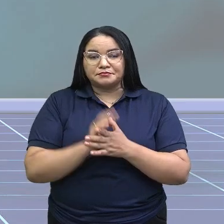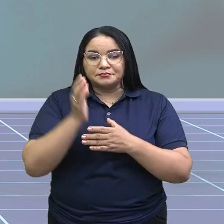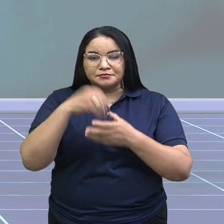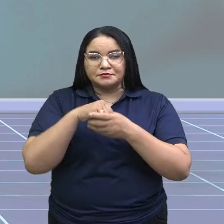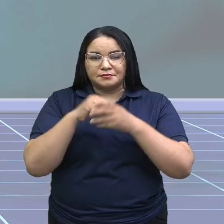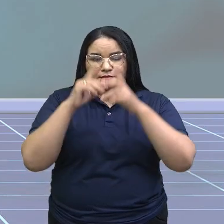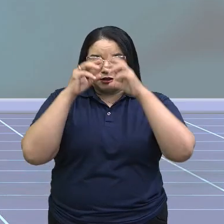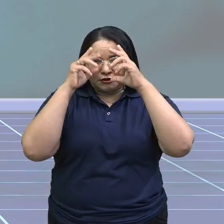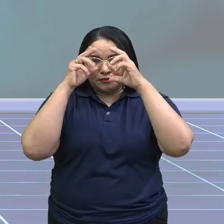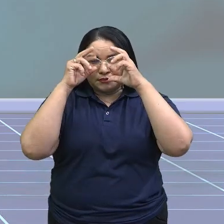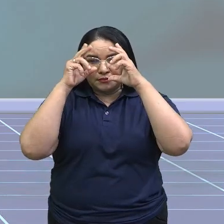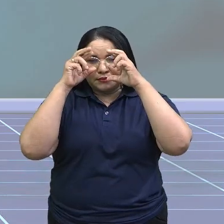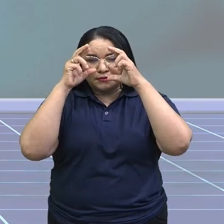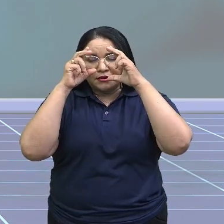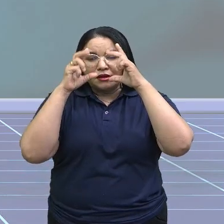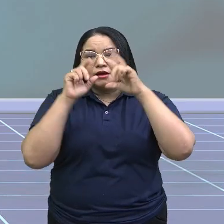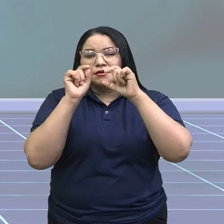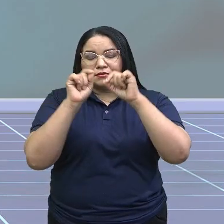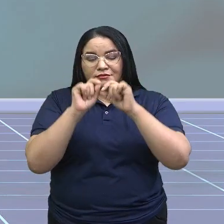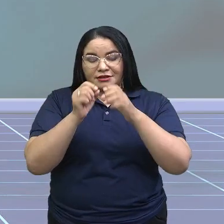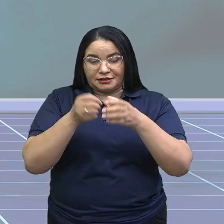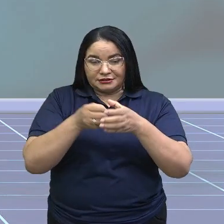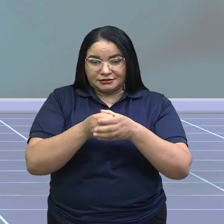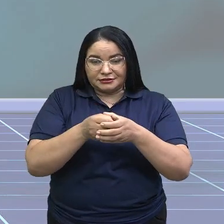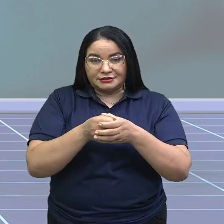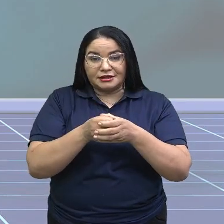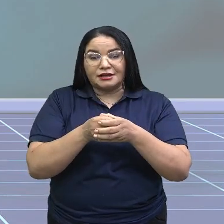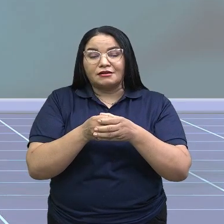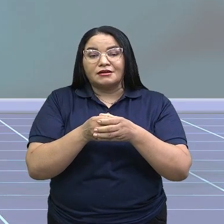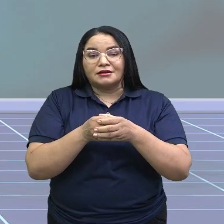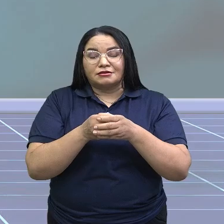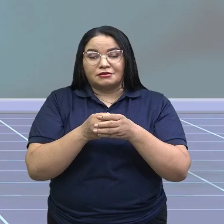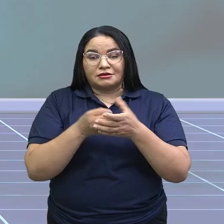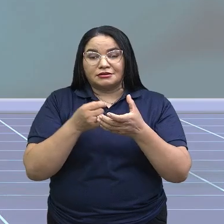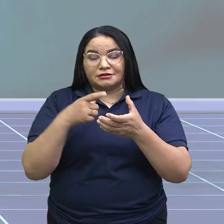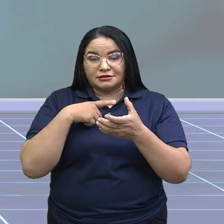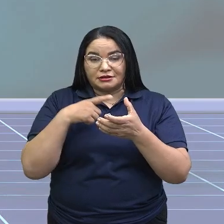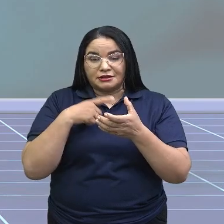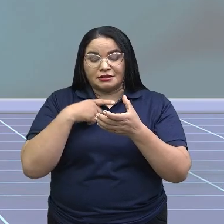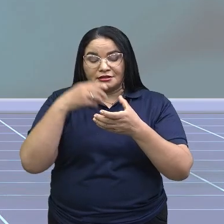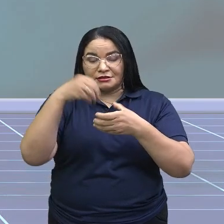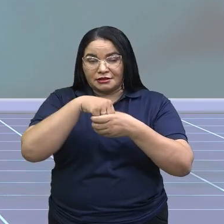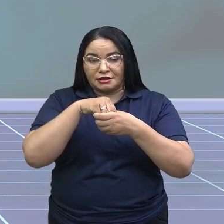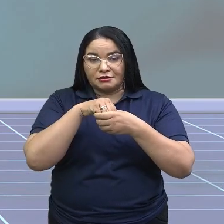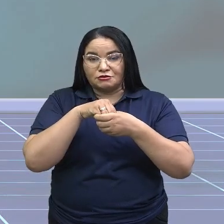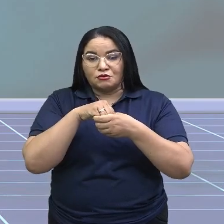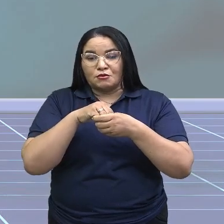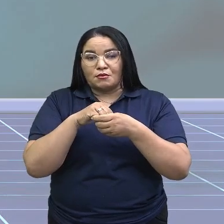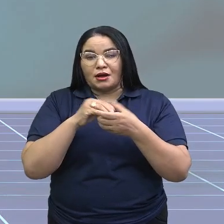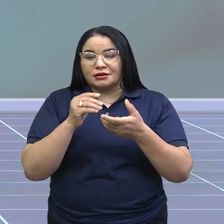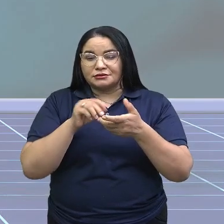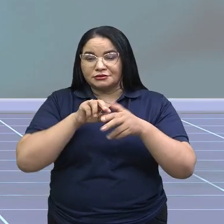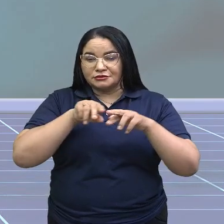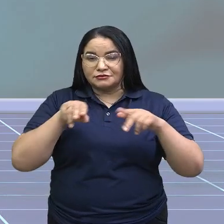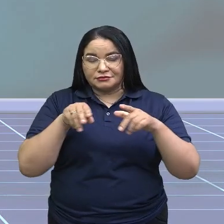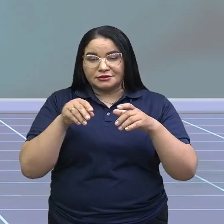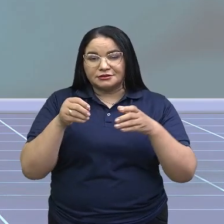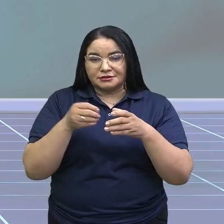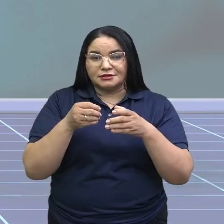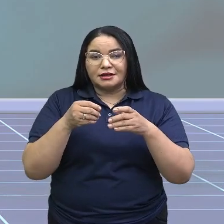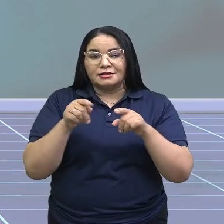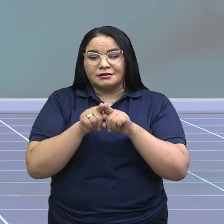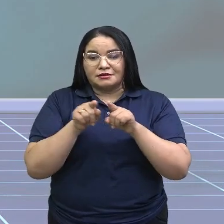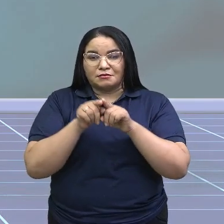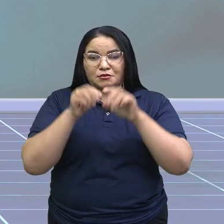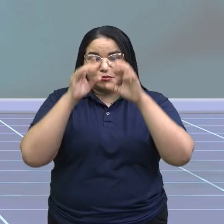neurônio, lembrando que o neurônio é uma célula nervosa, é a célula que compõe o tecido nervoso que vai formar todo esse